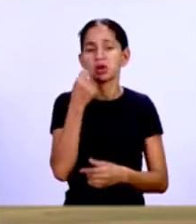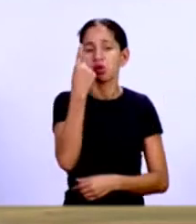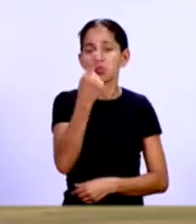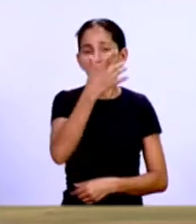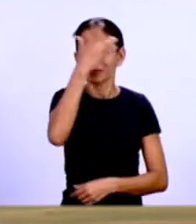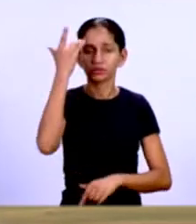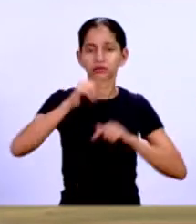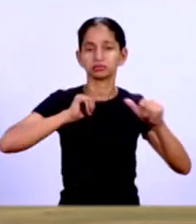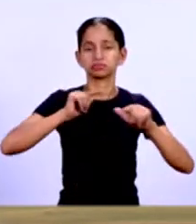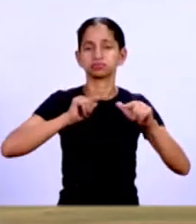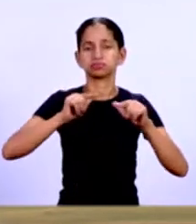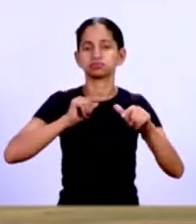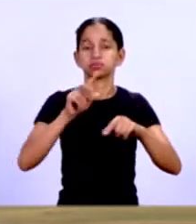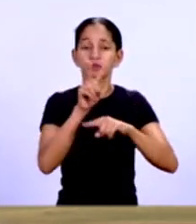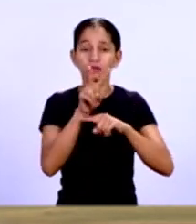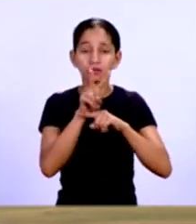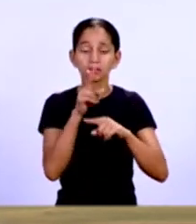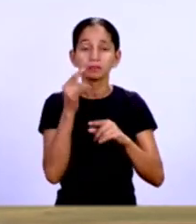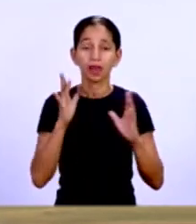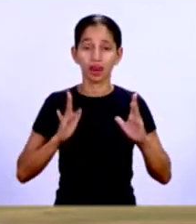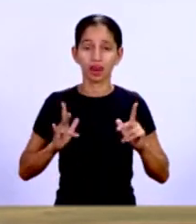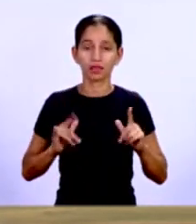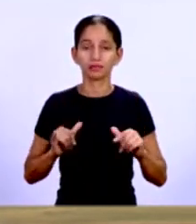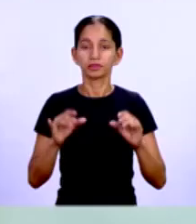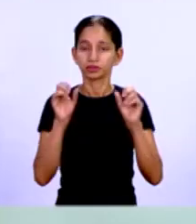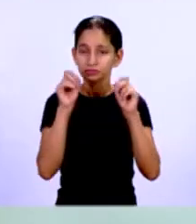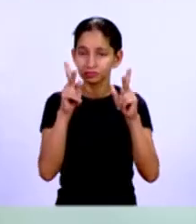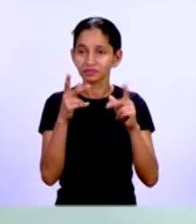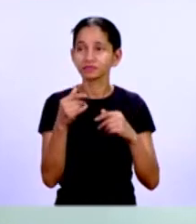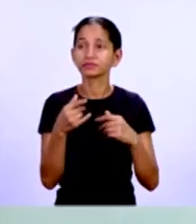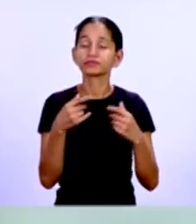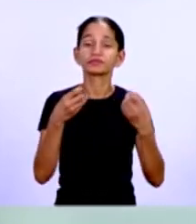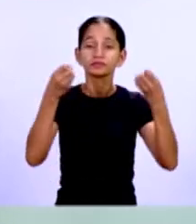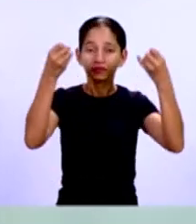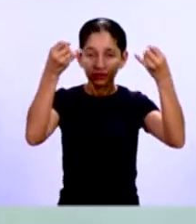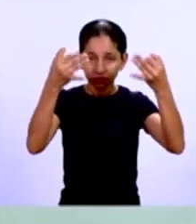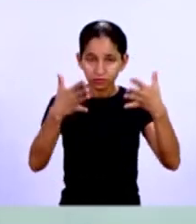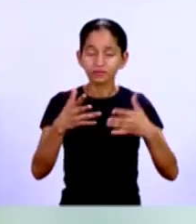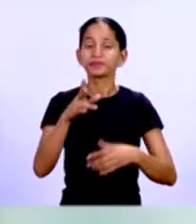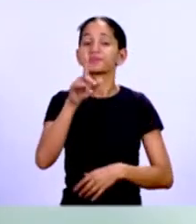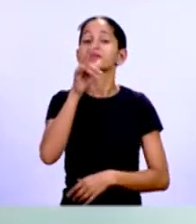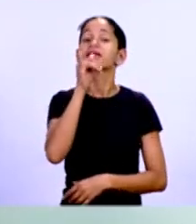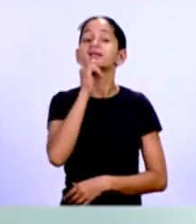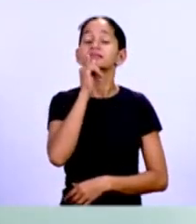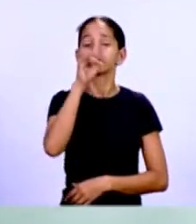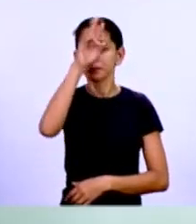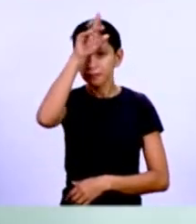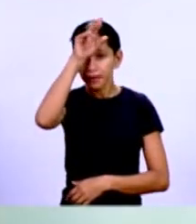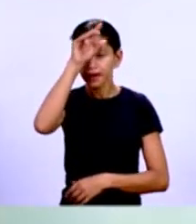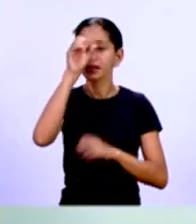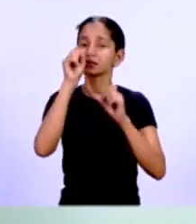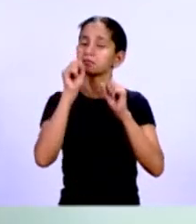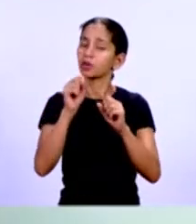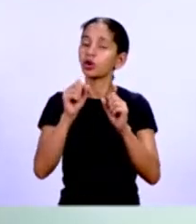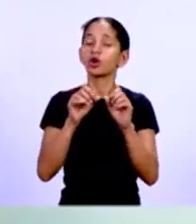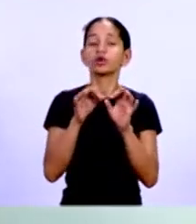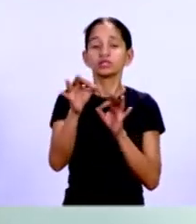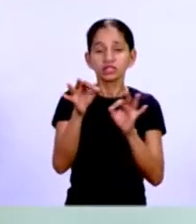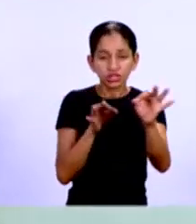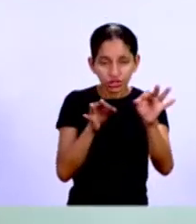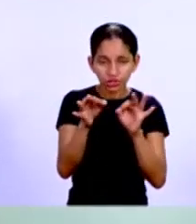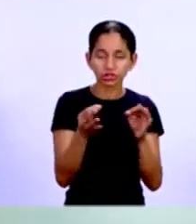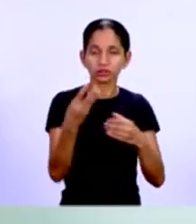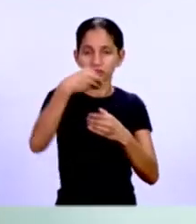eventualidade, mais forte vai ser essa proteção. Eu queria explorar isso que o professor comentou. Esse exemplo ainda da barata, você pode investir no sistema de